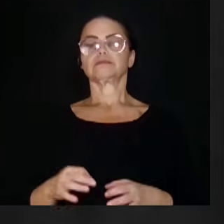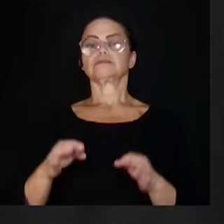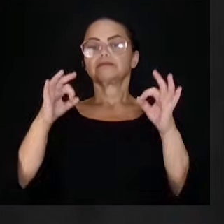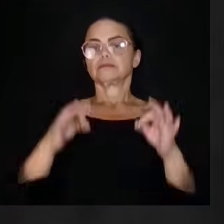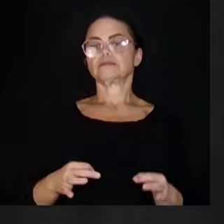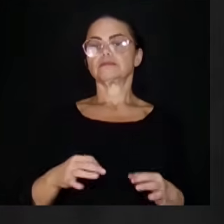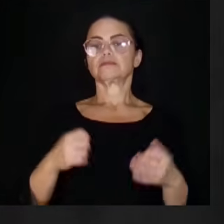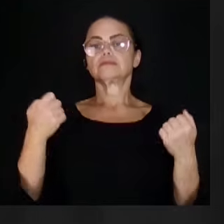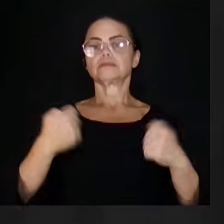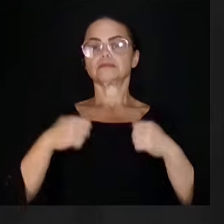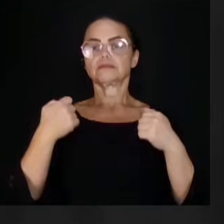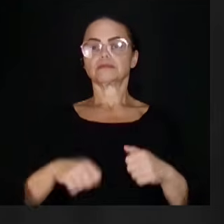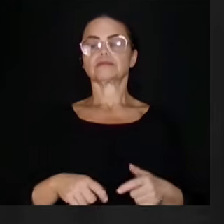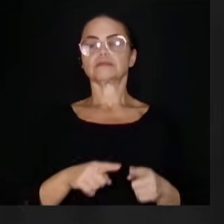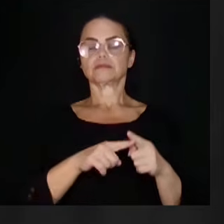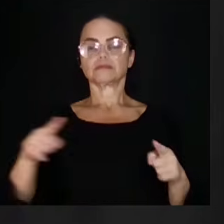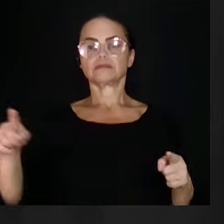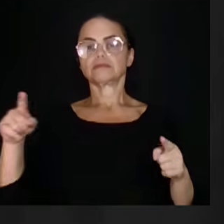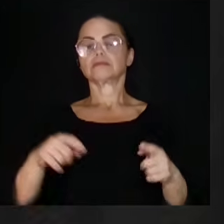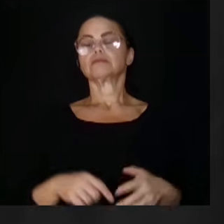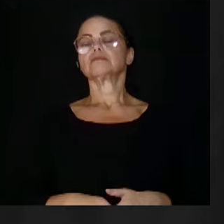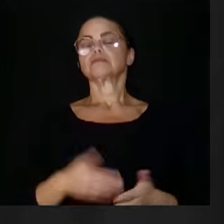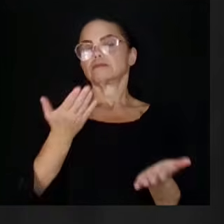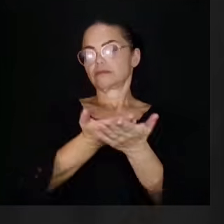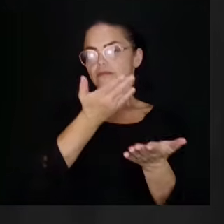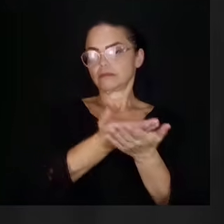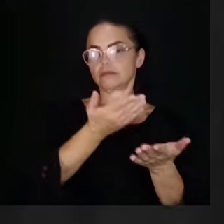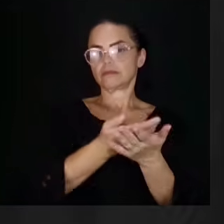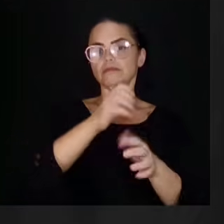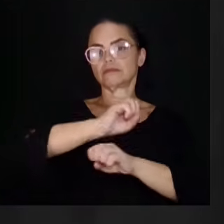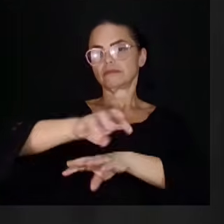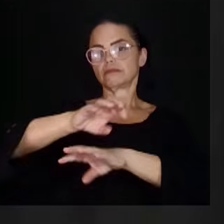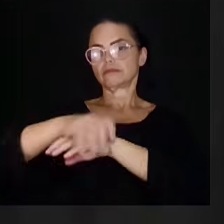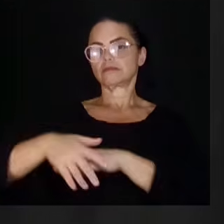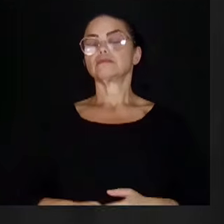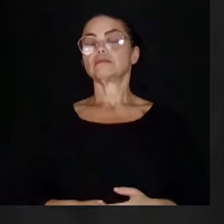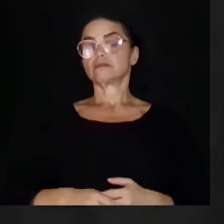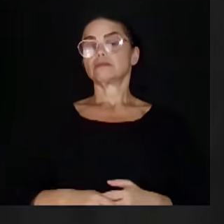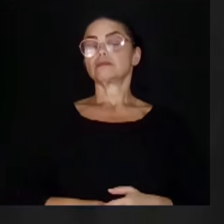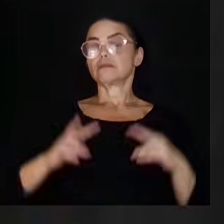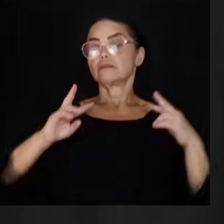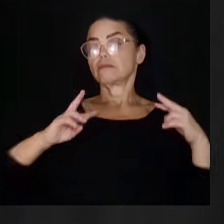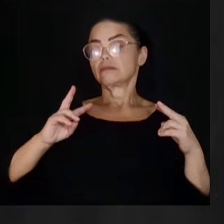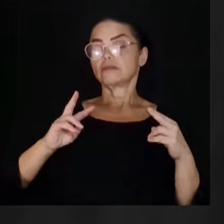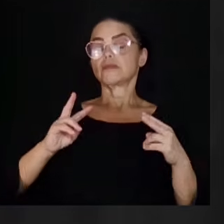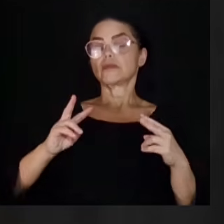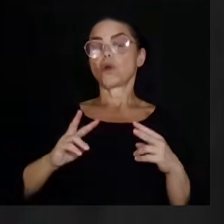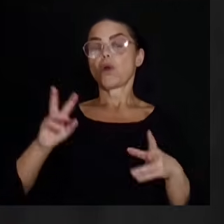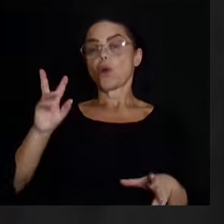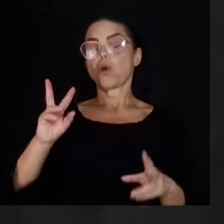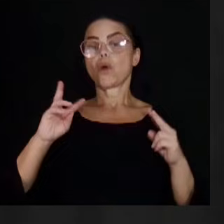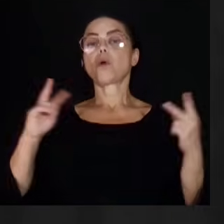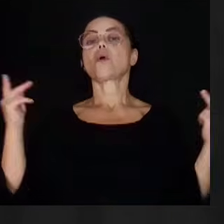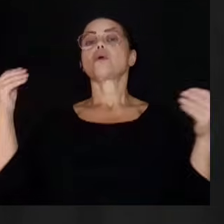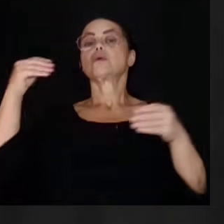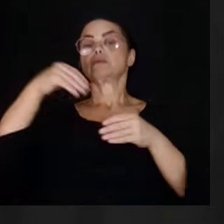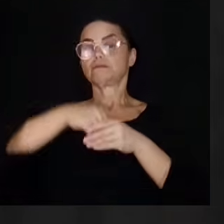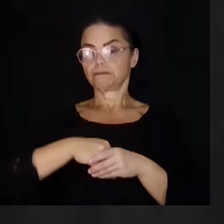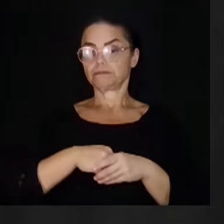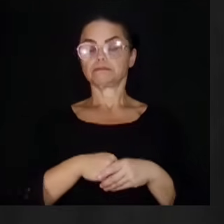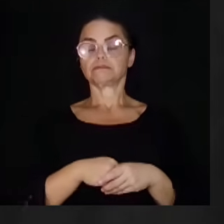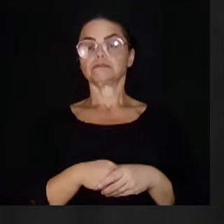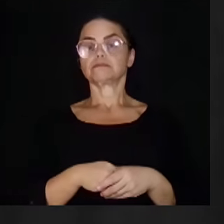que estudar a educação é a herança, é o que é daqueles que não... A herança de